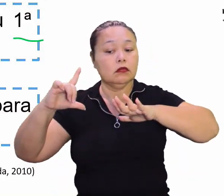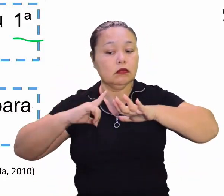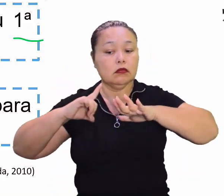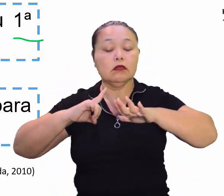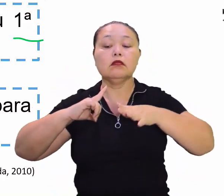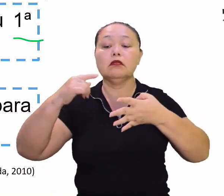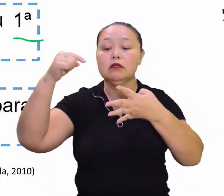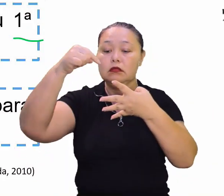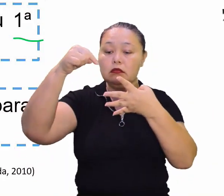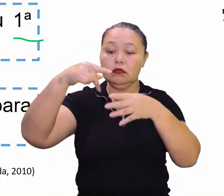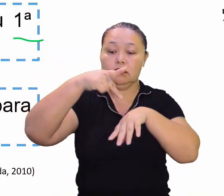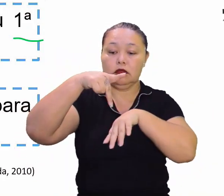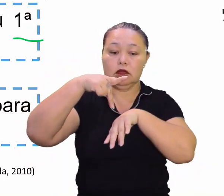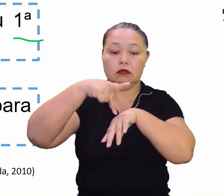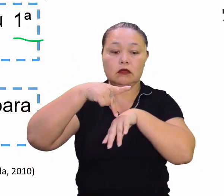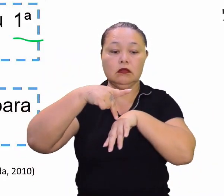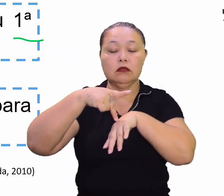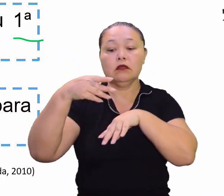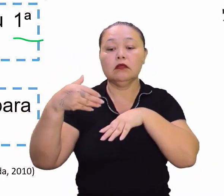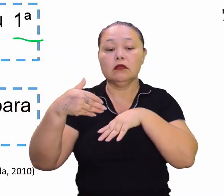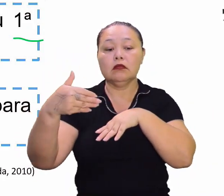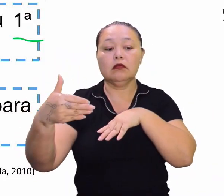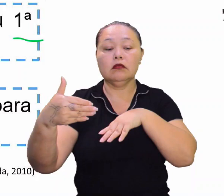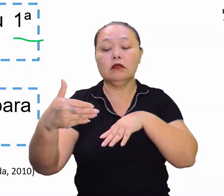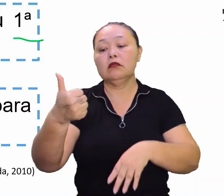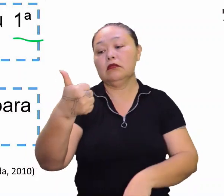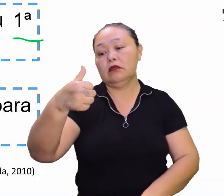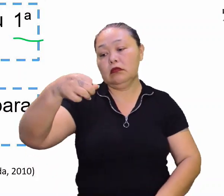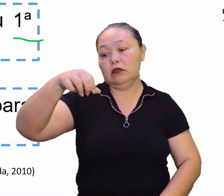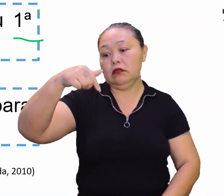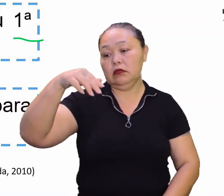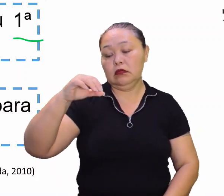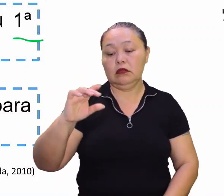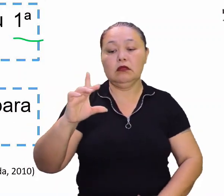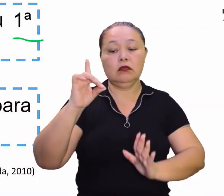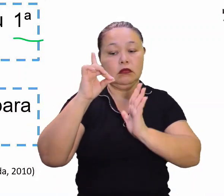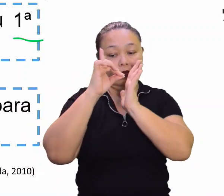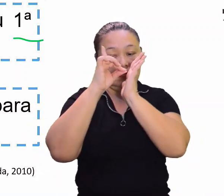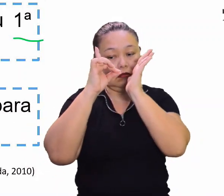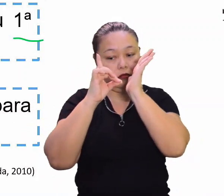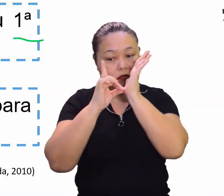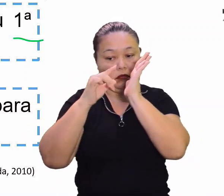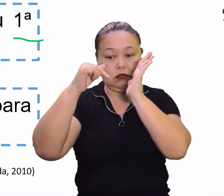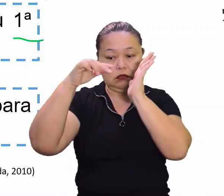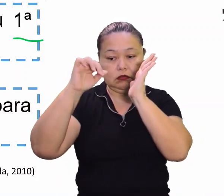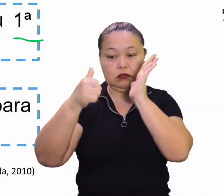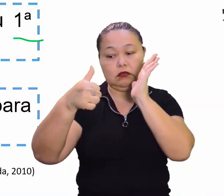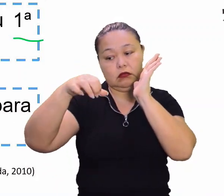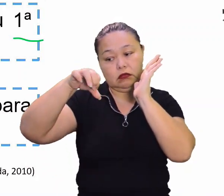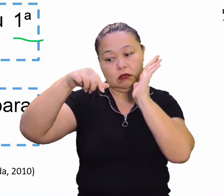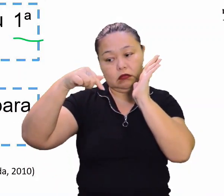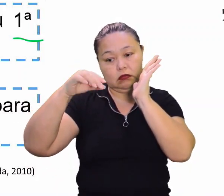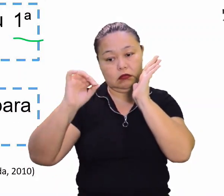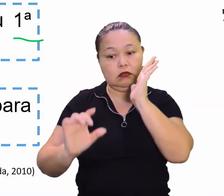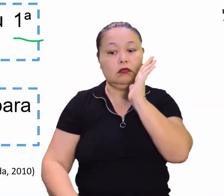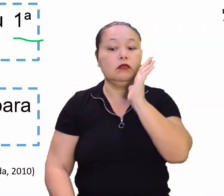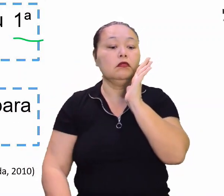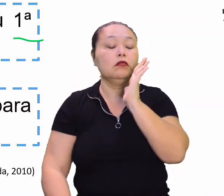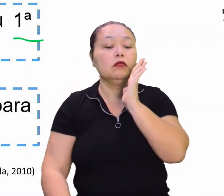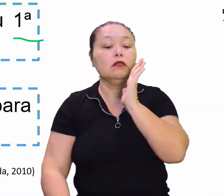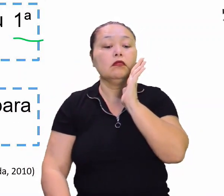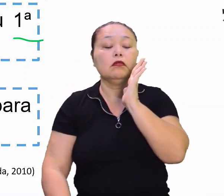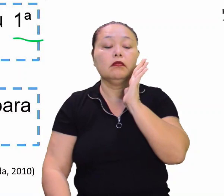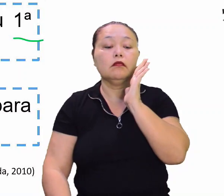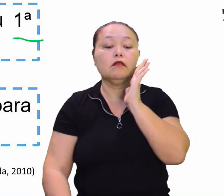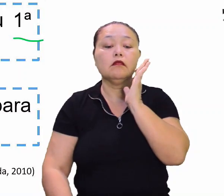nesses países. Muito bem. Não é isso? A partir da década de 70, né? Ano 1970. Muito bem. E